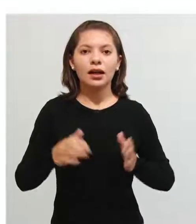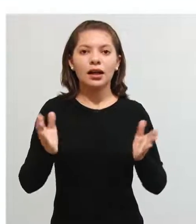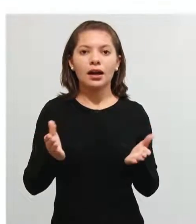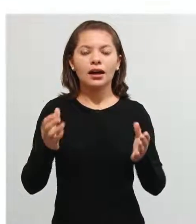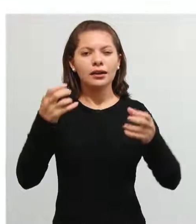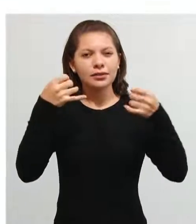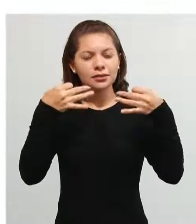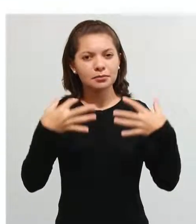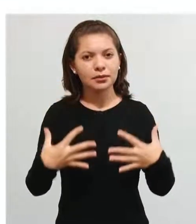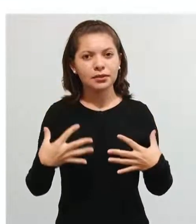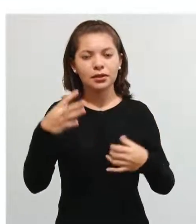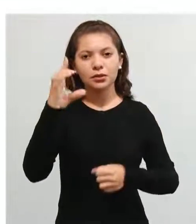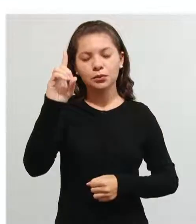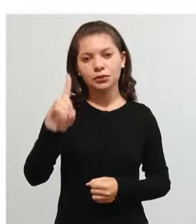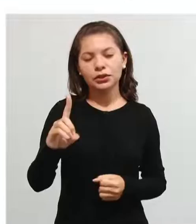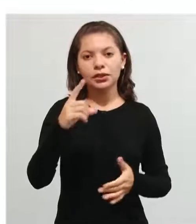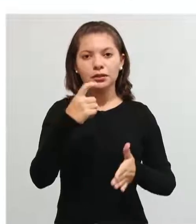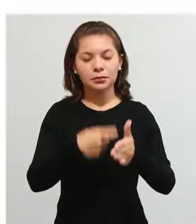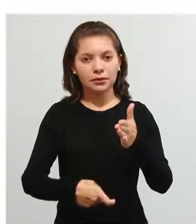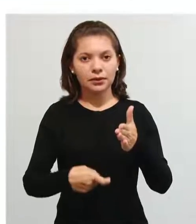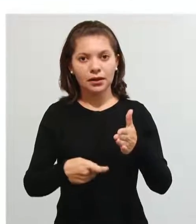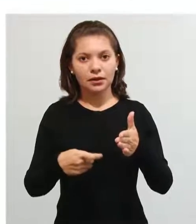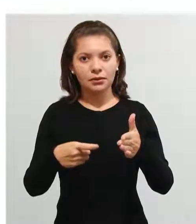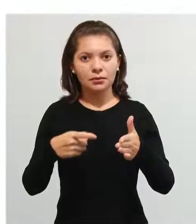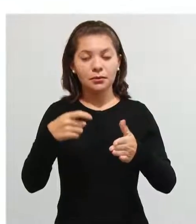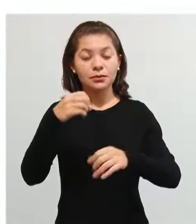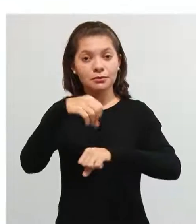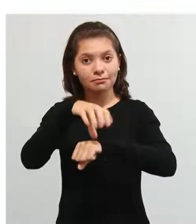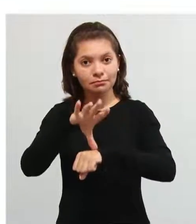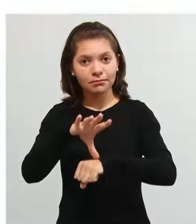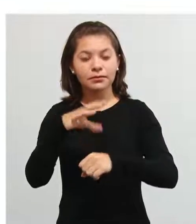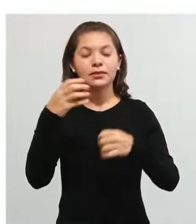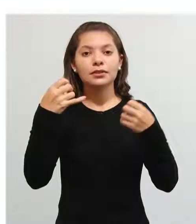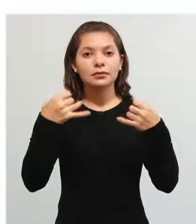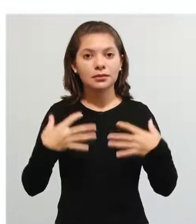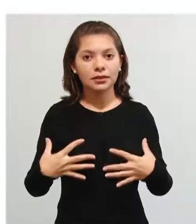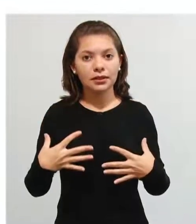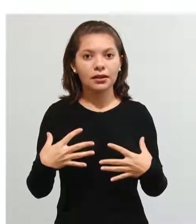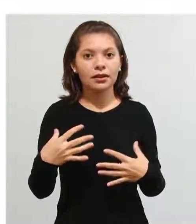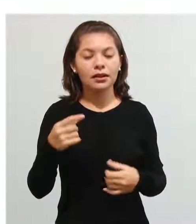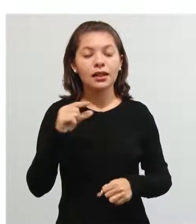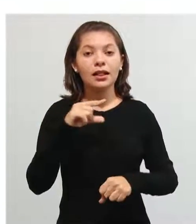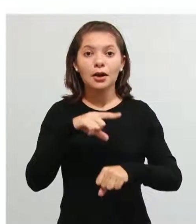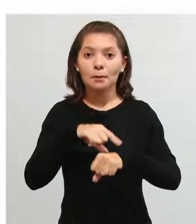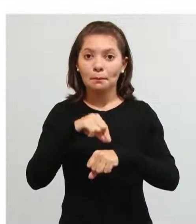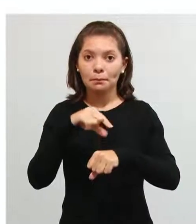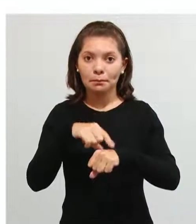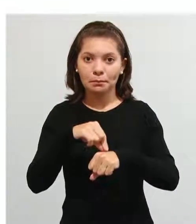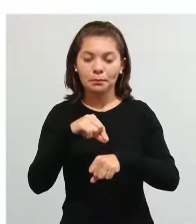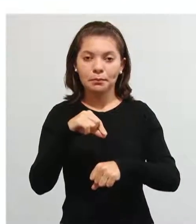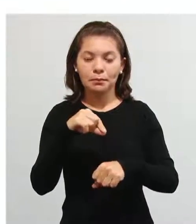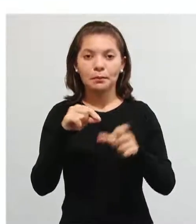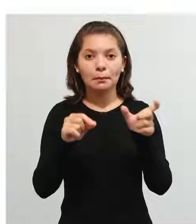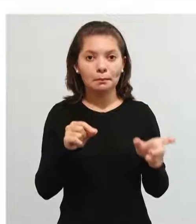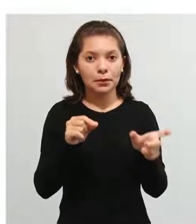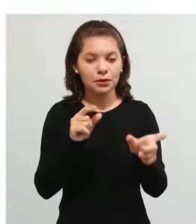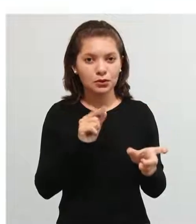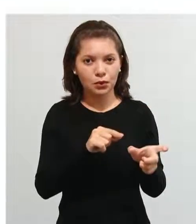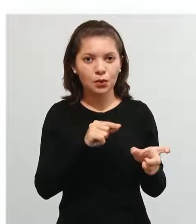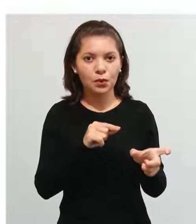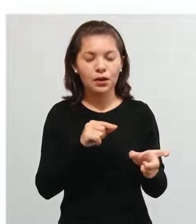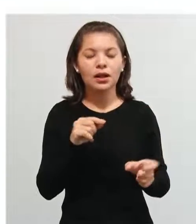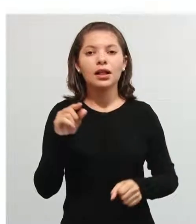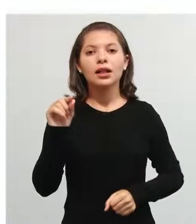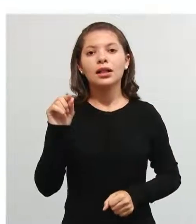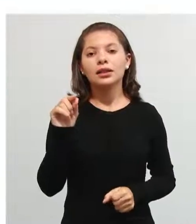direito tributário, eu posso dizer para você que, assim como as pessoas físicas, as pessoas jurídicas de direito